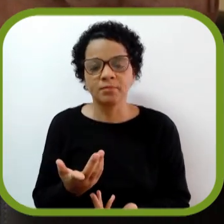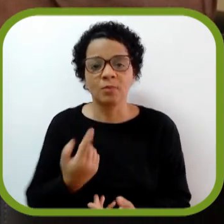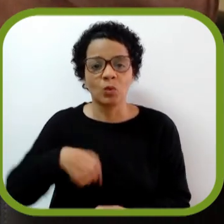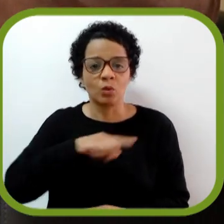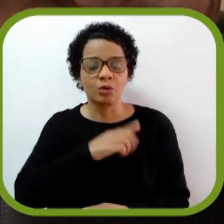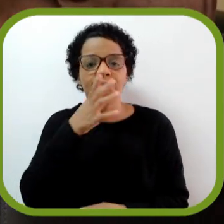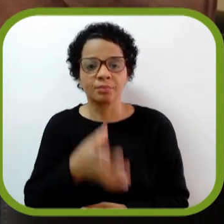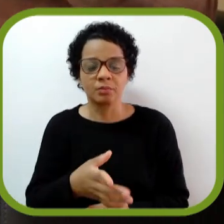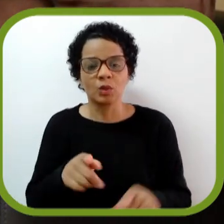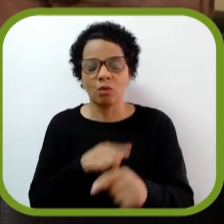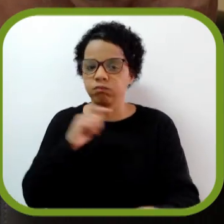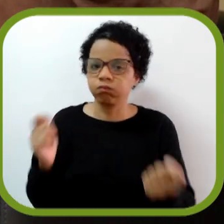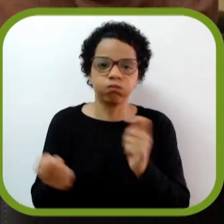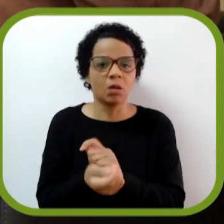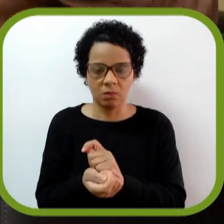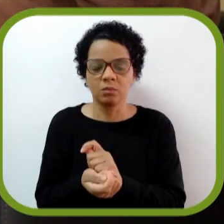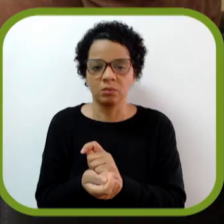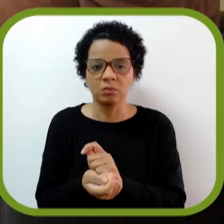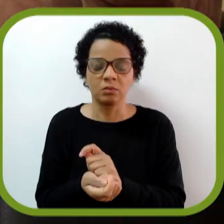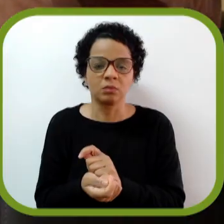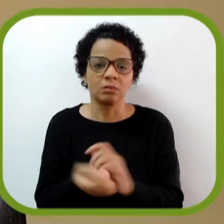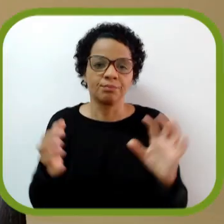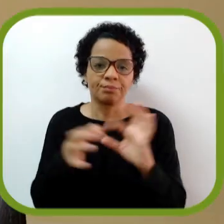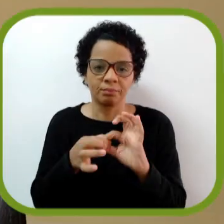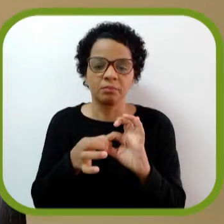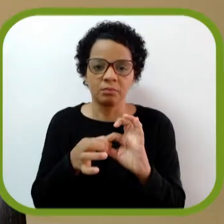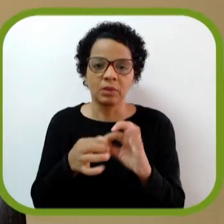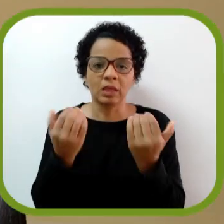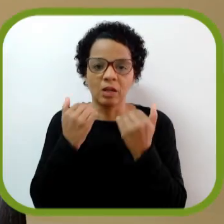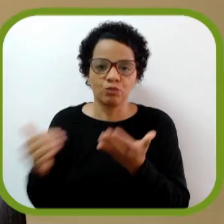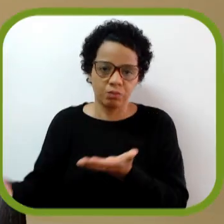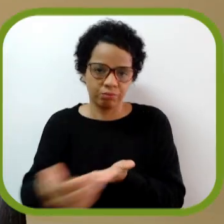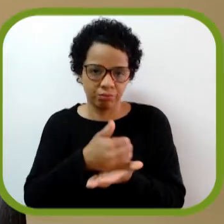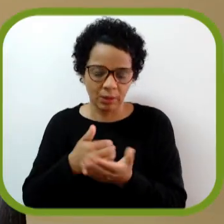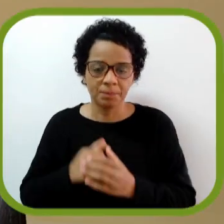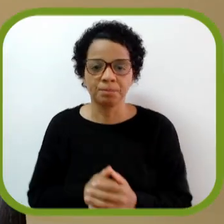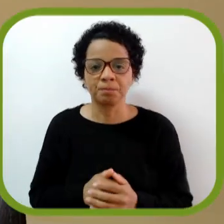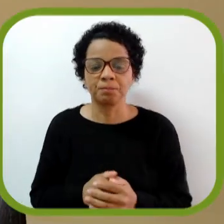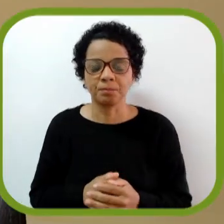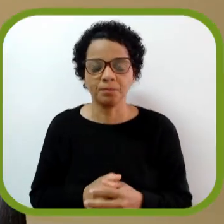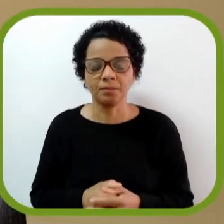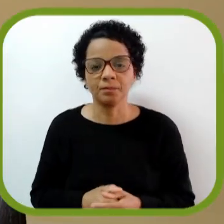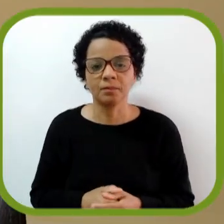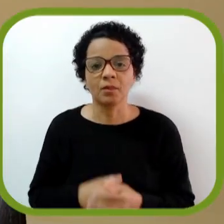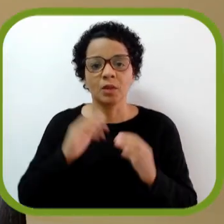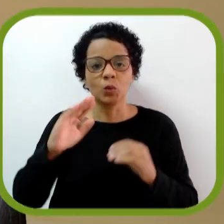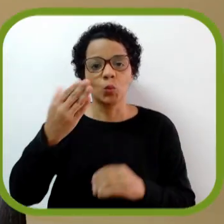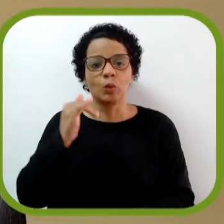configura aquilo que nós chamamos um game changer, não é? Portanto, do ponto de vista da aquisição dos dados. A